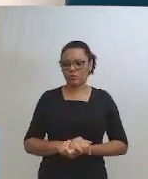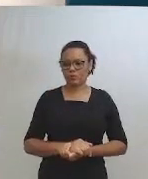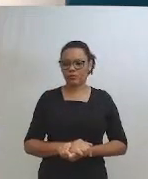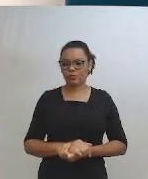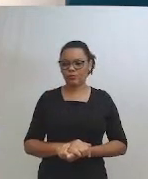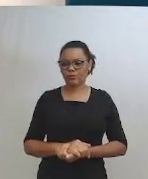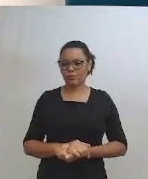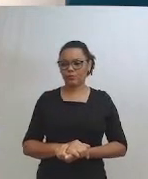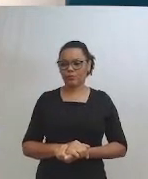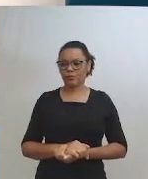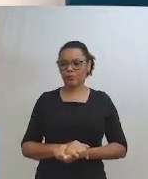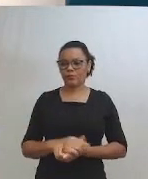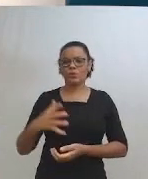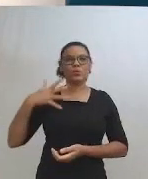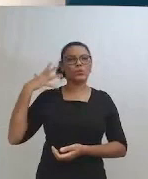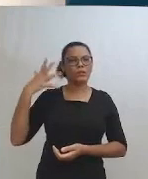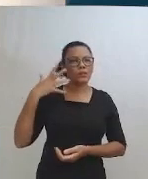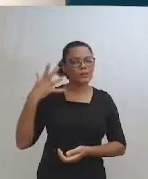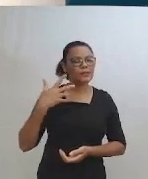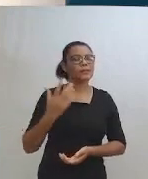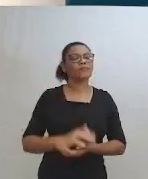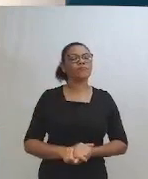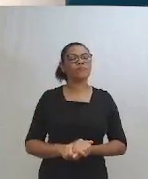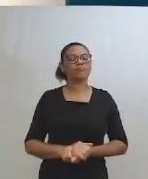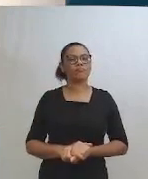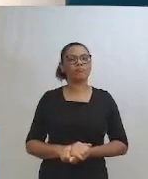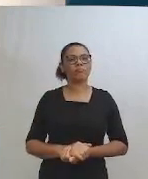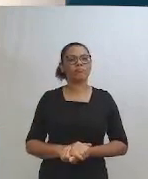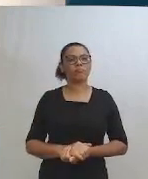Sustentação oral, doutor Alberdão Coelho de Souza Silva.